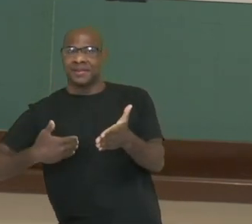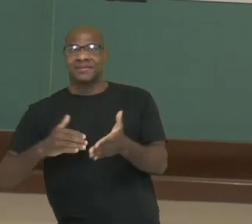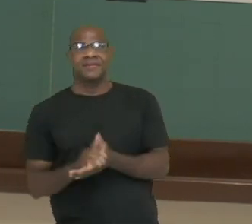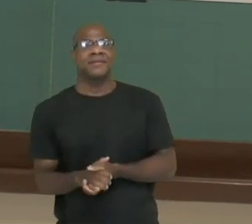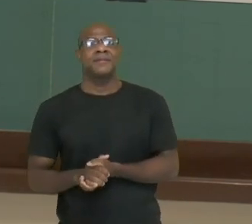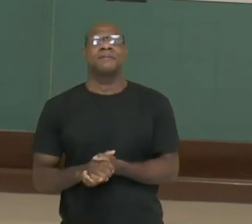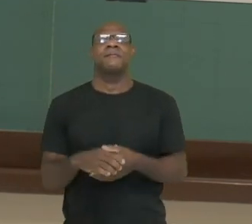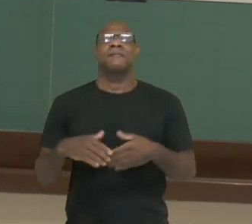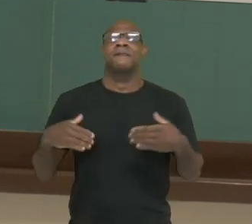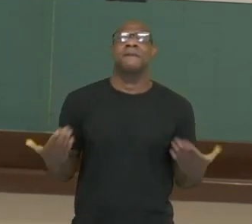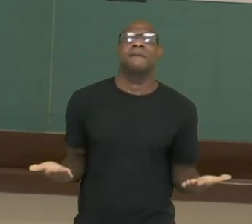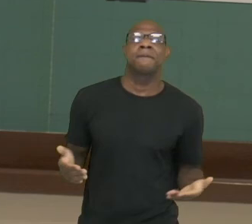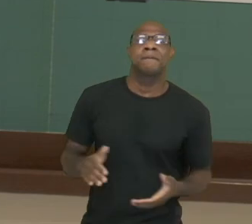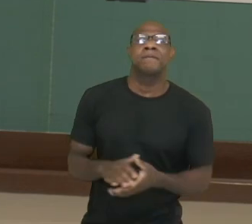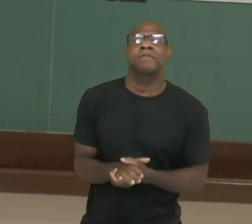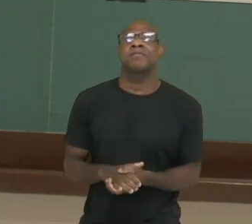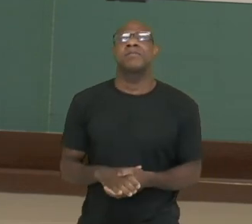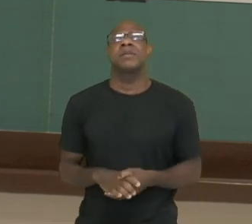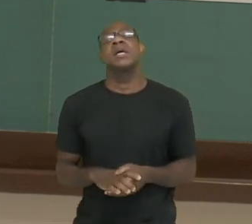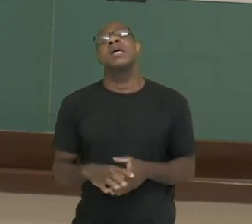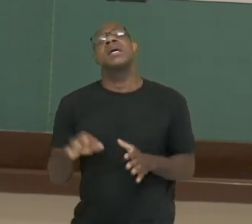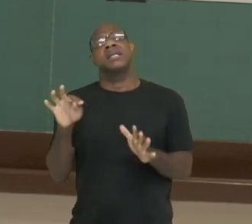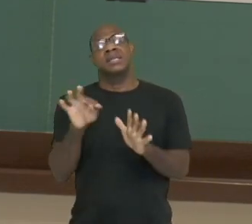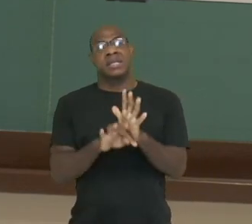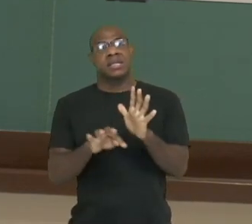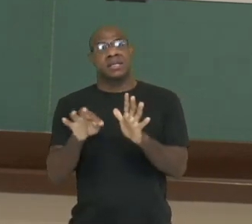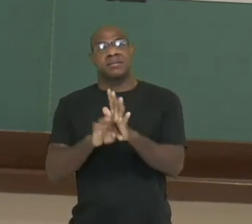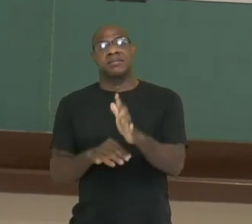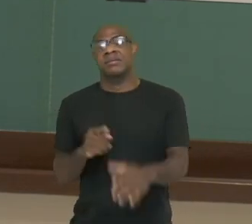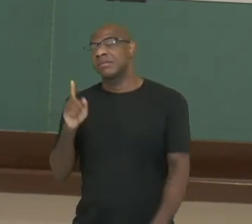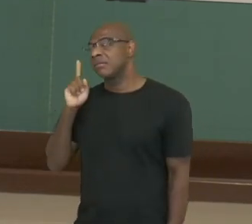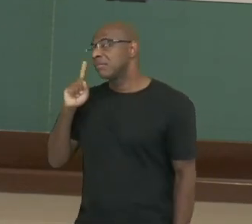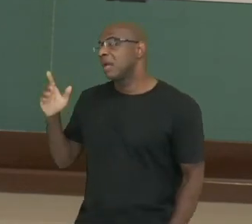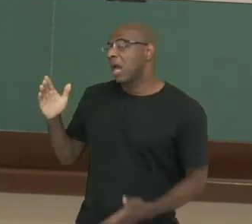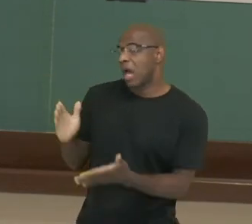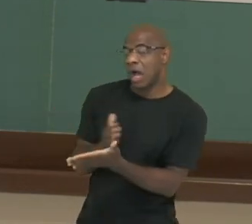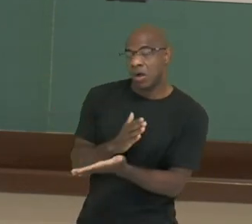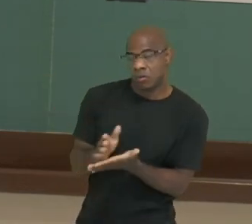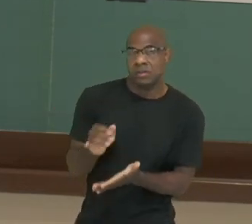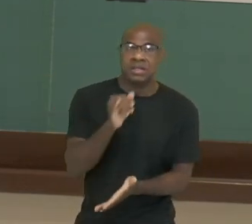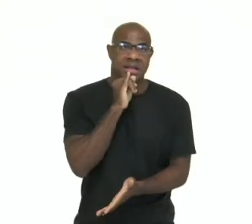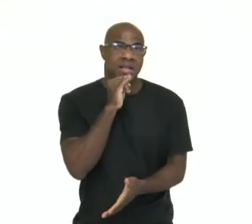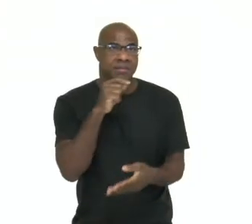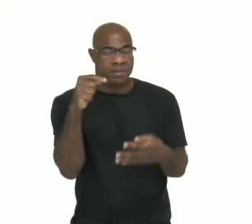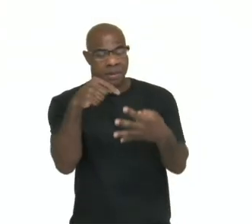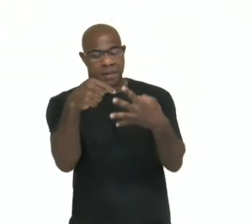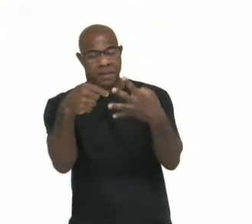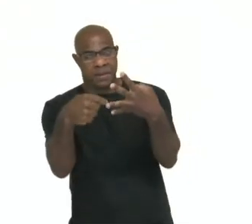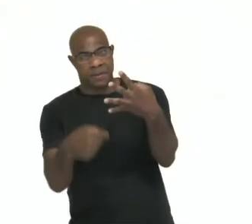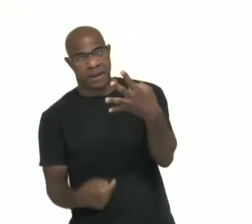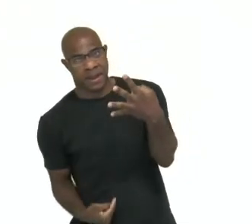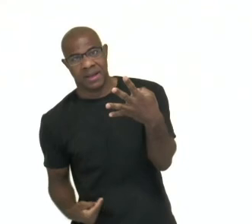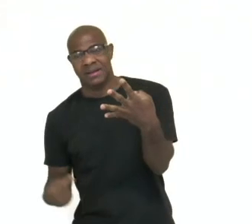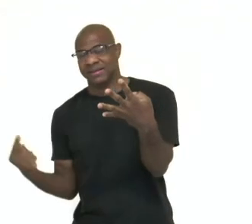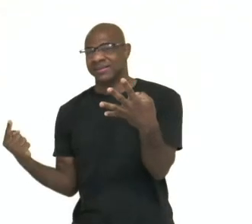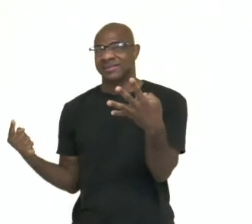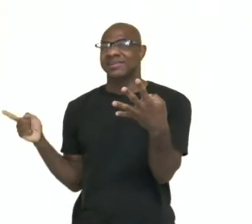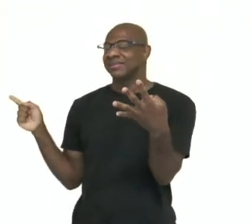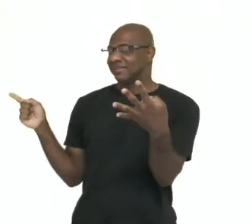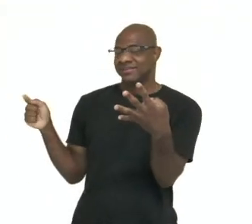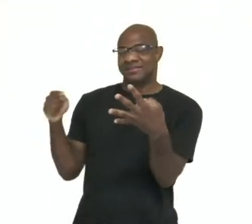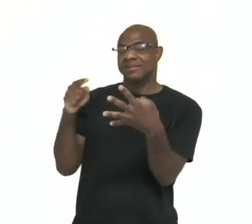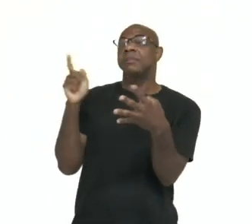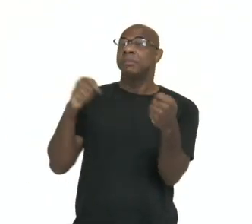Brecht. Então, textos do Brecht. Então, alguns exemplos, tem muitos textos dele, né? Então, Terror e Miséria no Terceiro